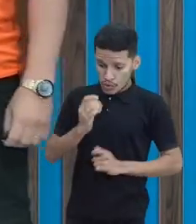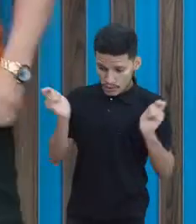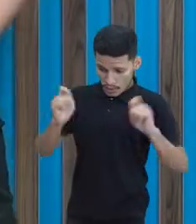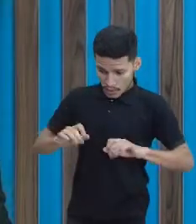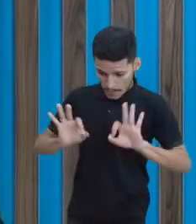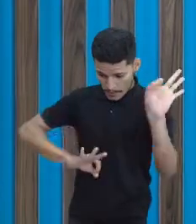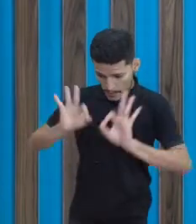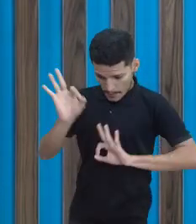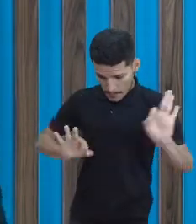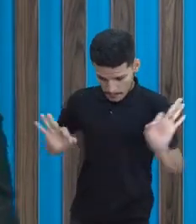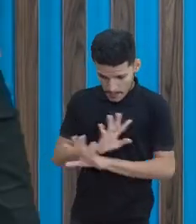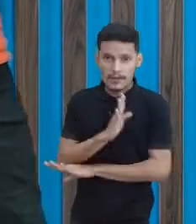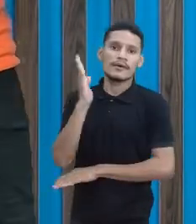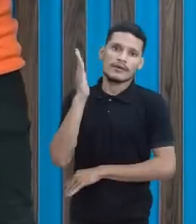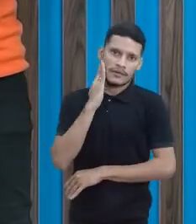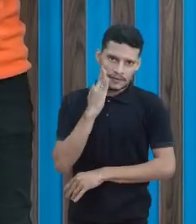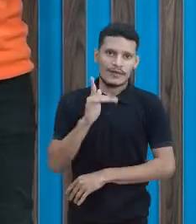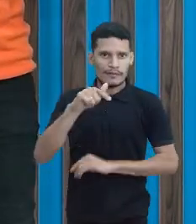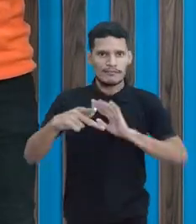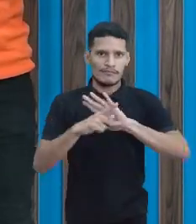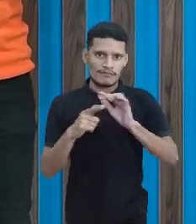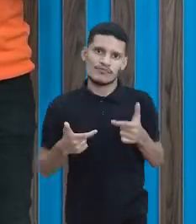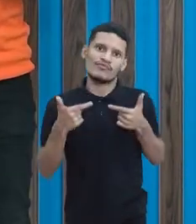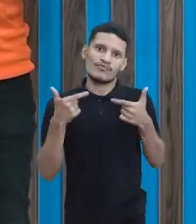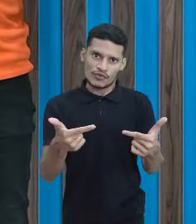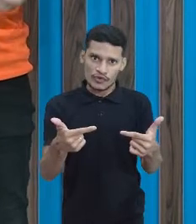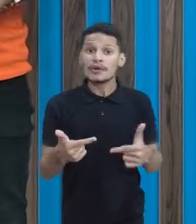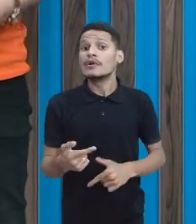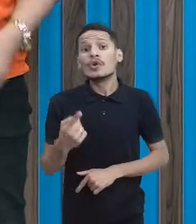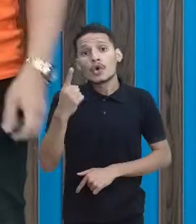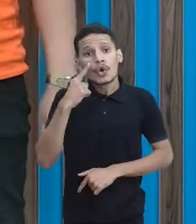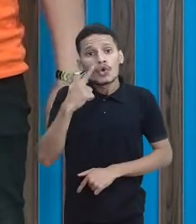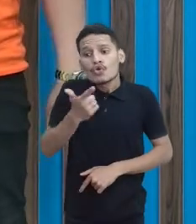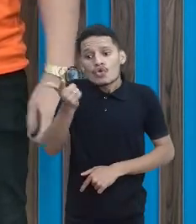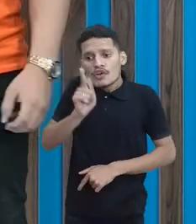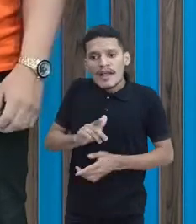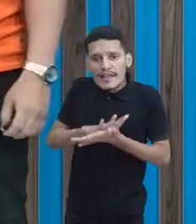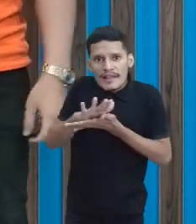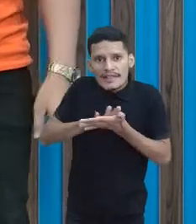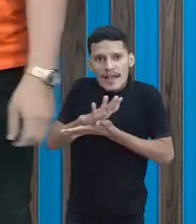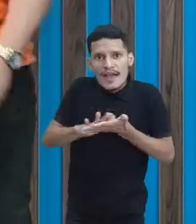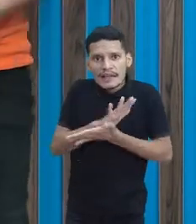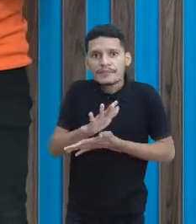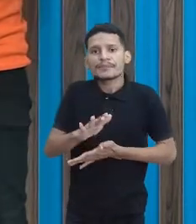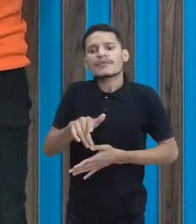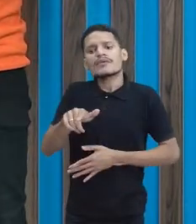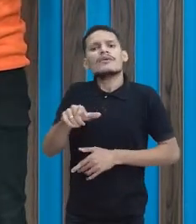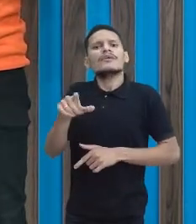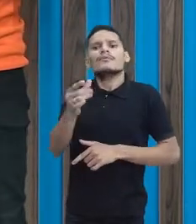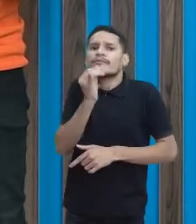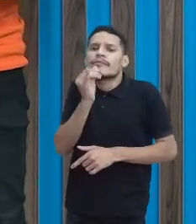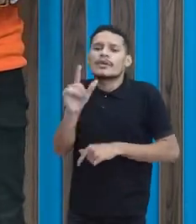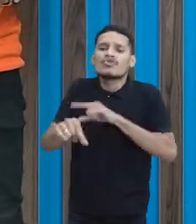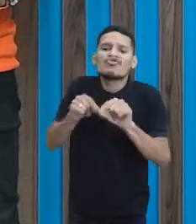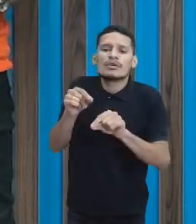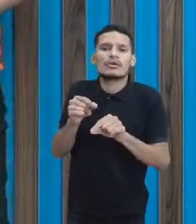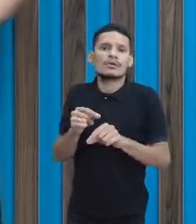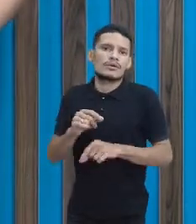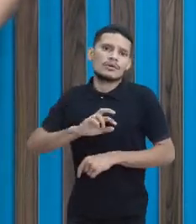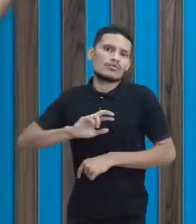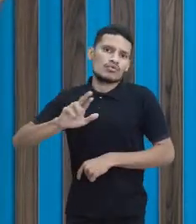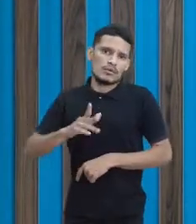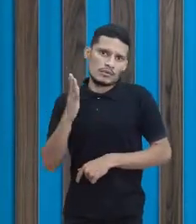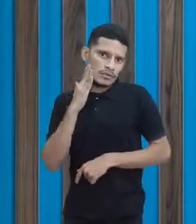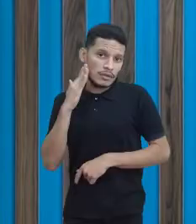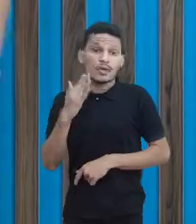Então, isso aí é só sorte, né? Você não vai ganhar na loteria se você não jogar, se você não investir dinheiro. Então, sorte em termo não é tão assim, tá